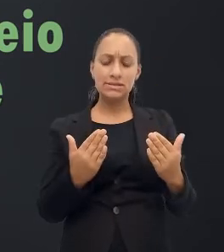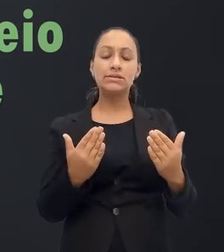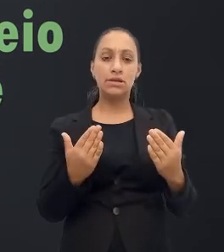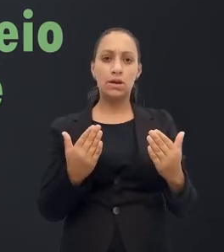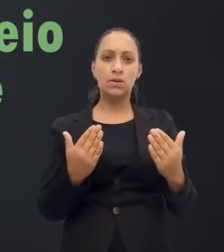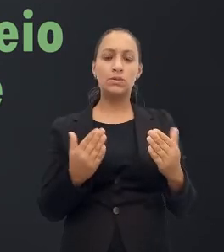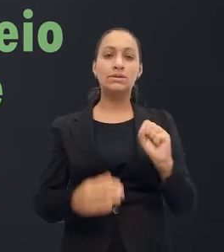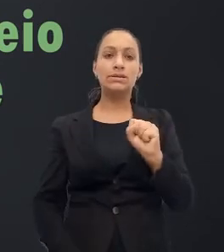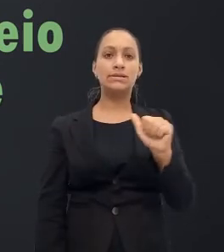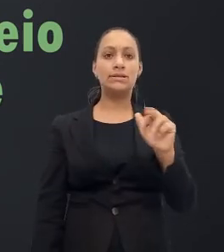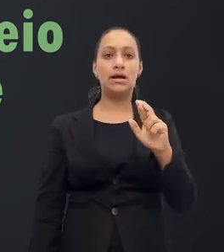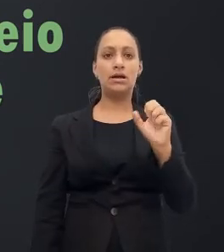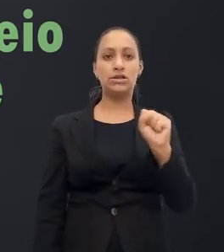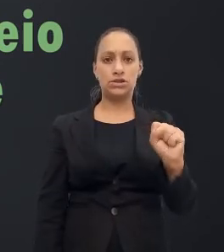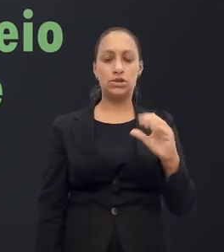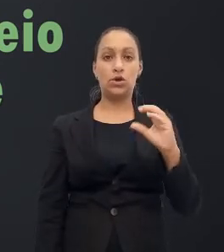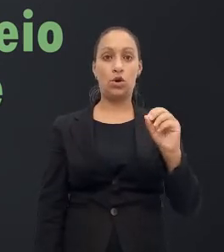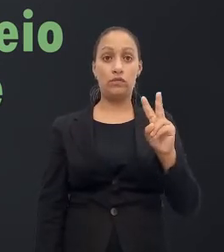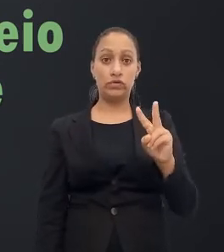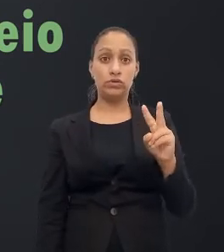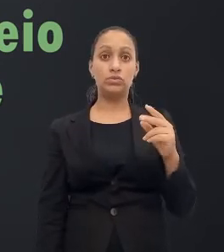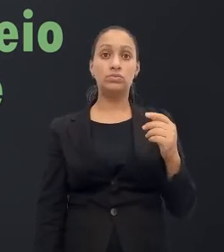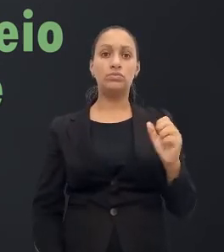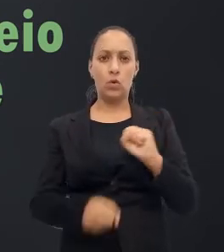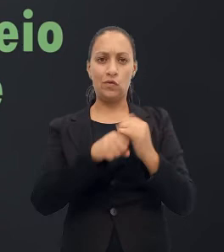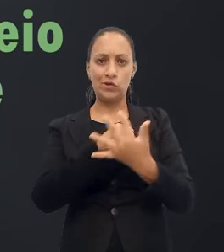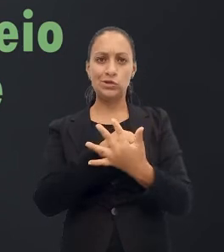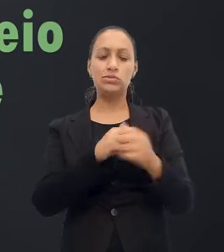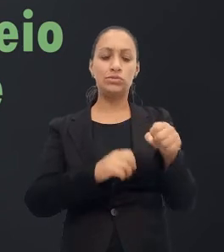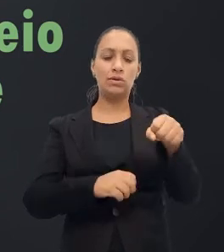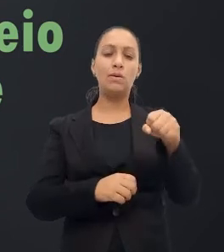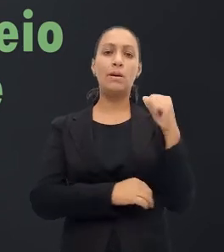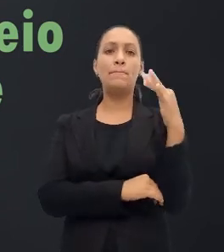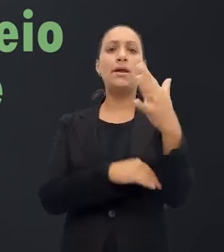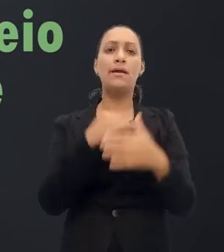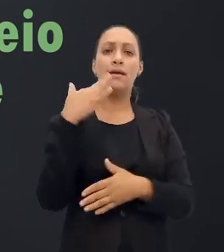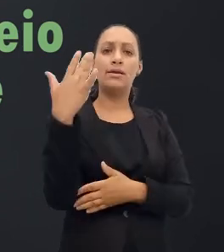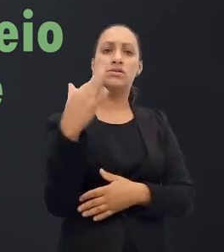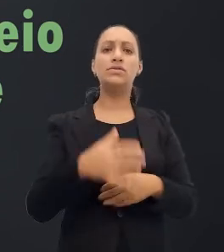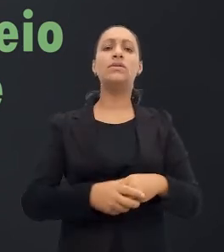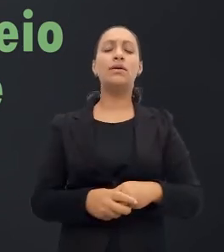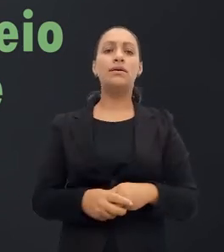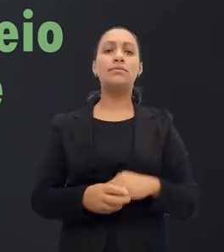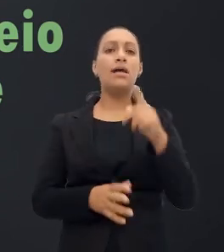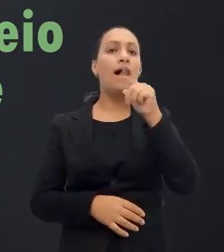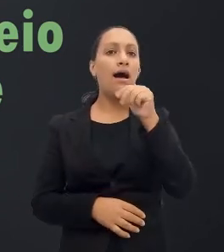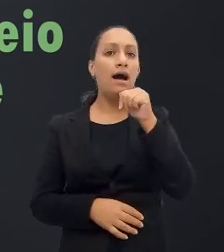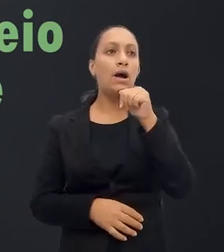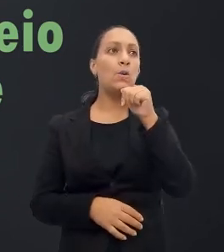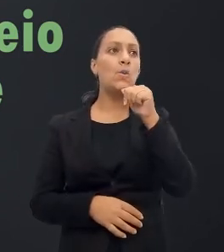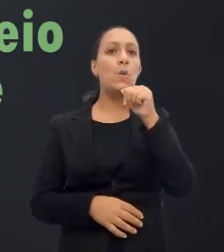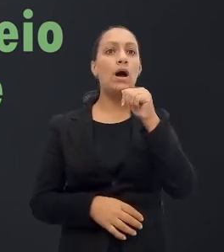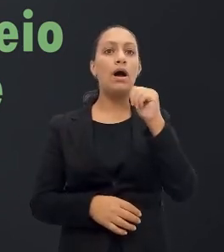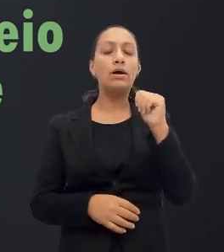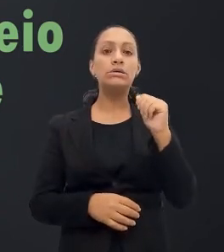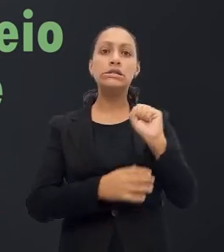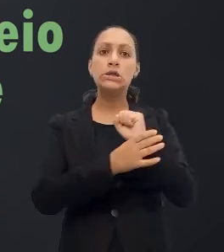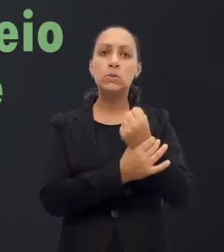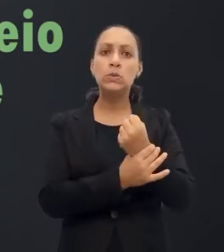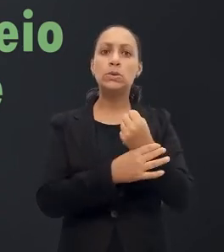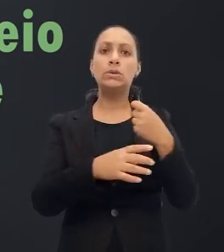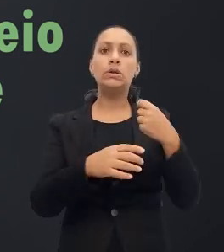do SARS-CoV-2 no ambiente, alertando que a água de consumo que é clorada, ela é uma água segura, porque o